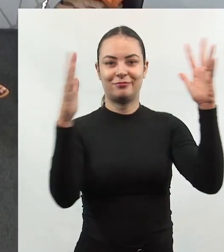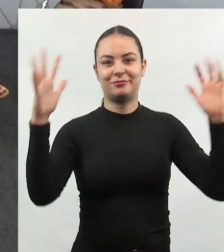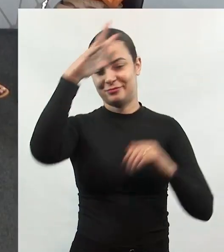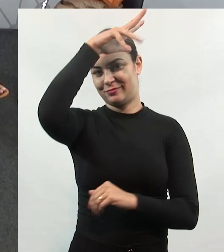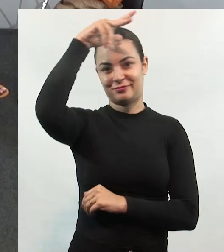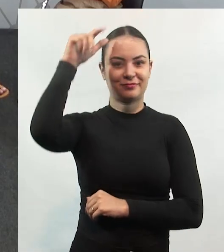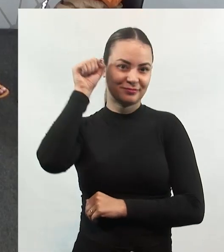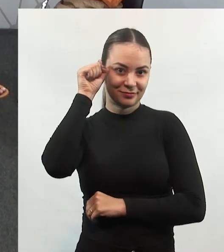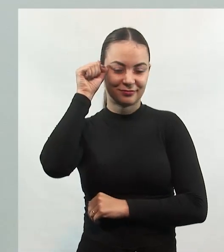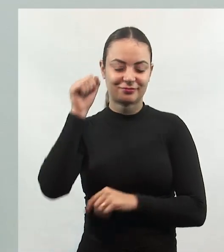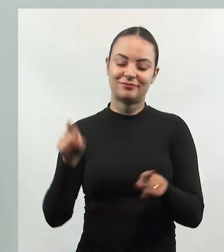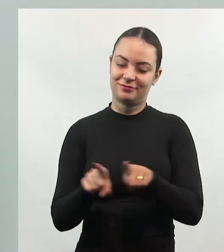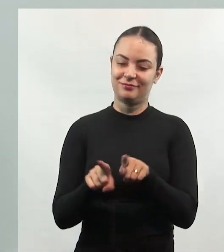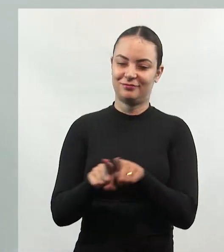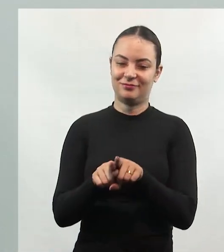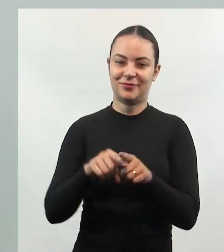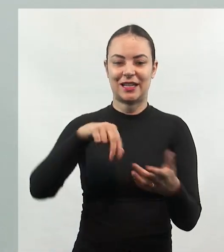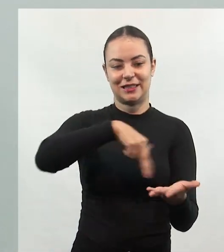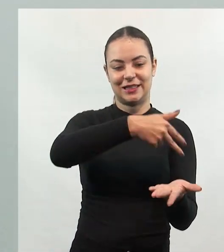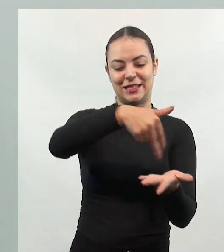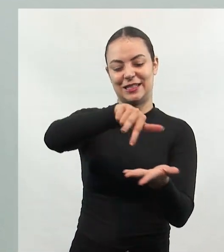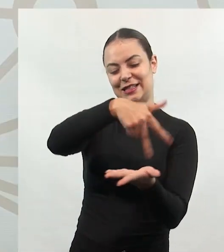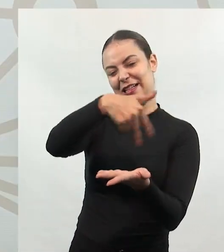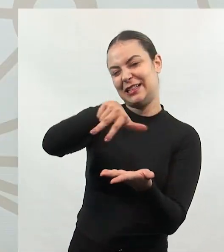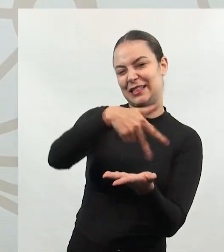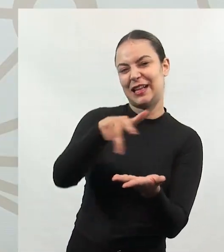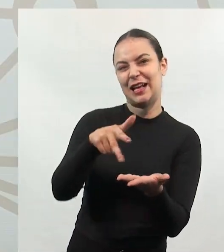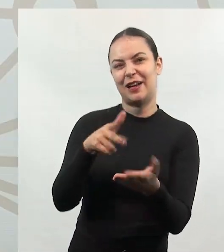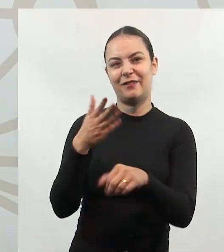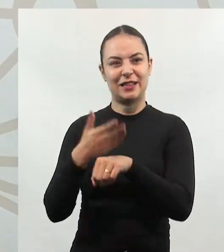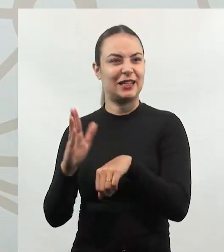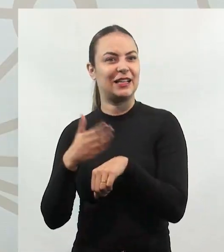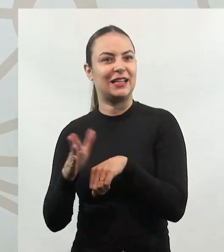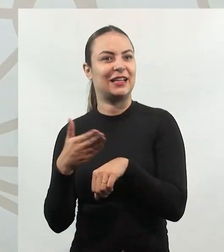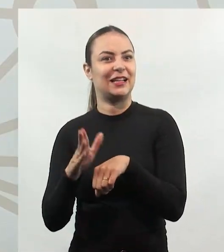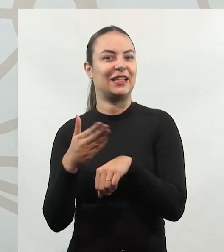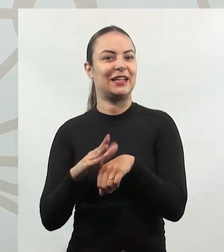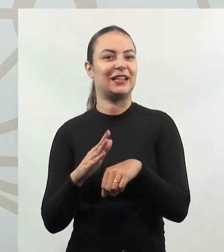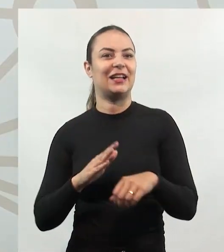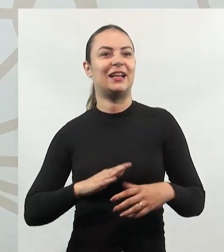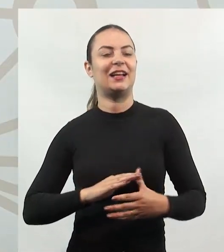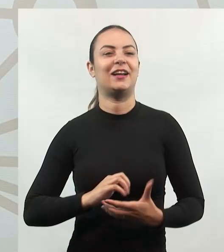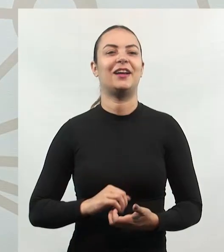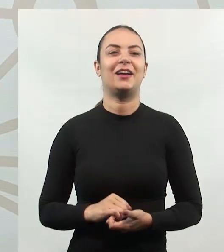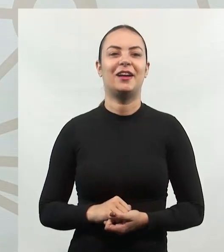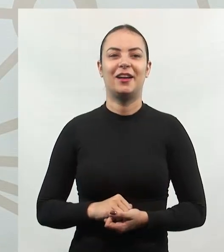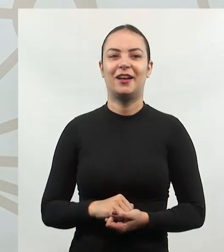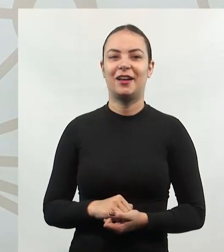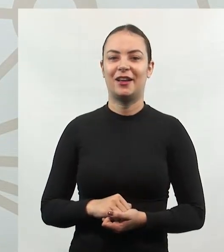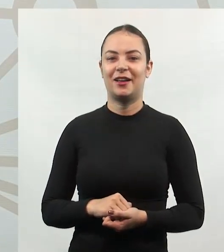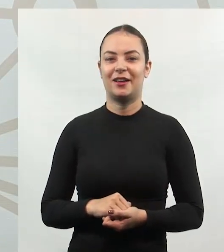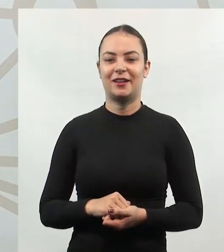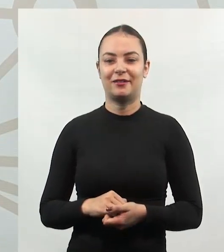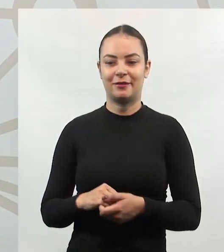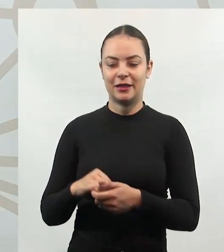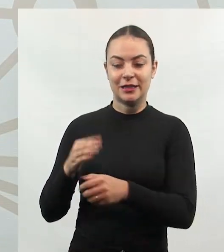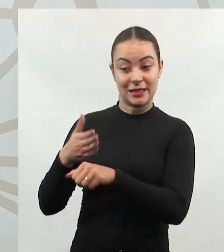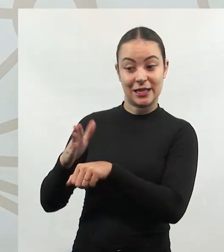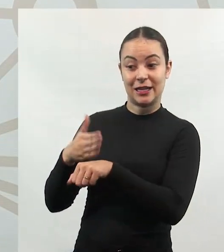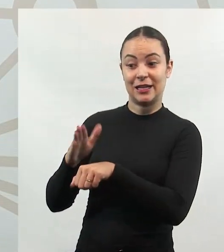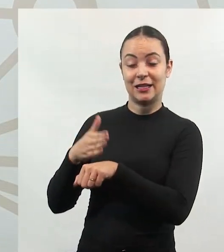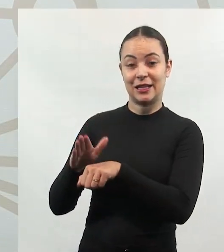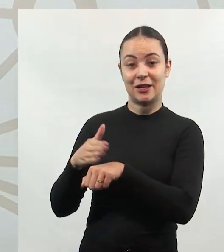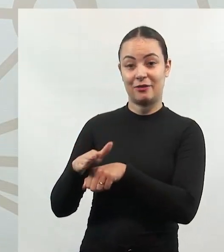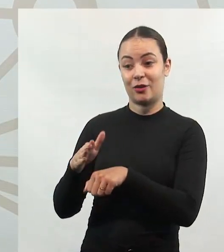viu? Primeiro lugar. Na minha época, cada turma ficou responsável por uma dança